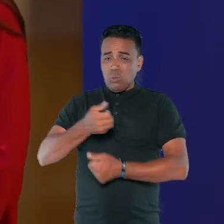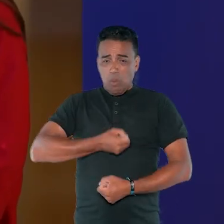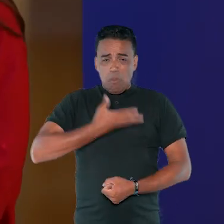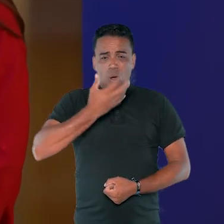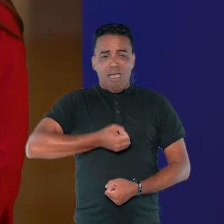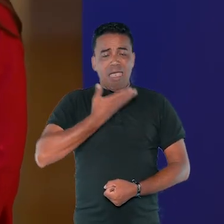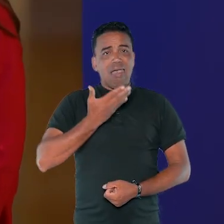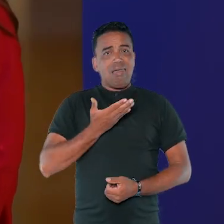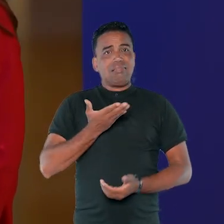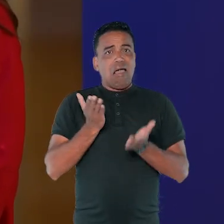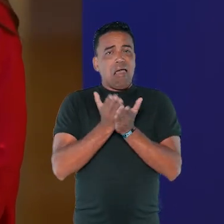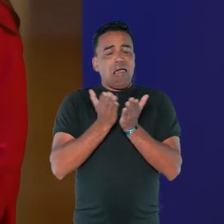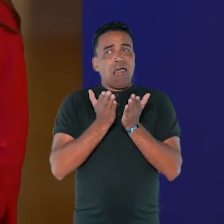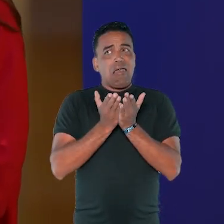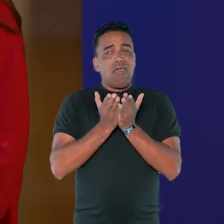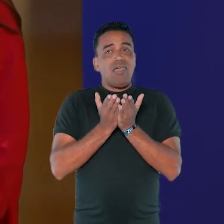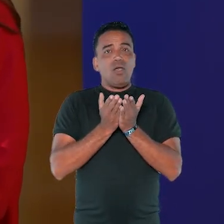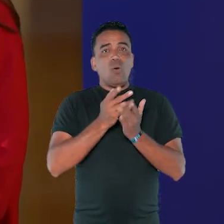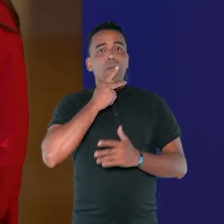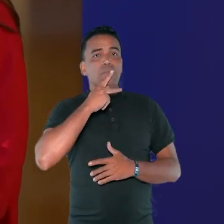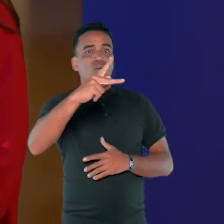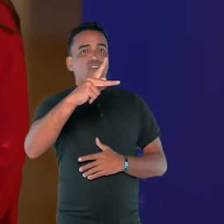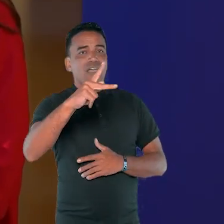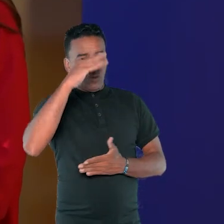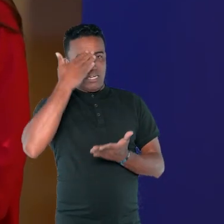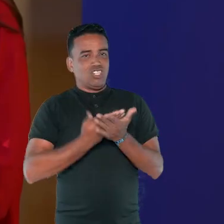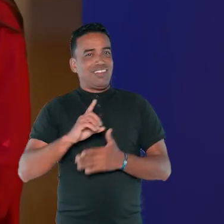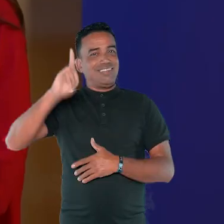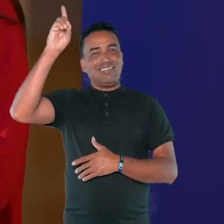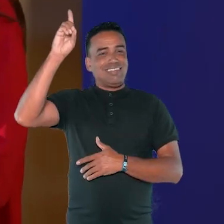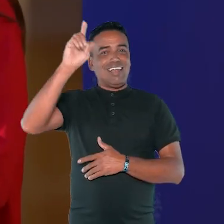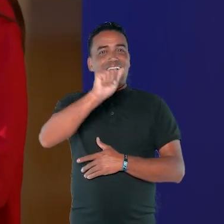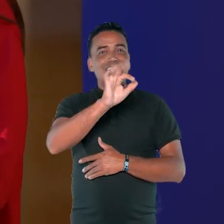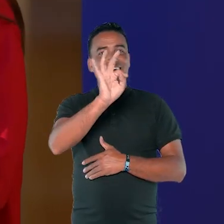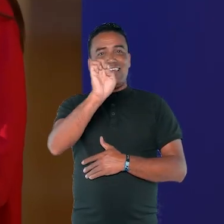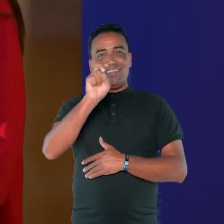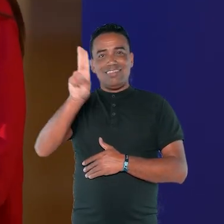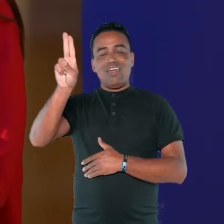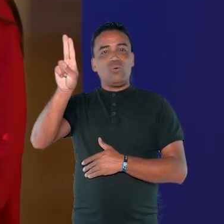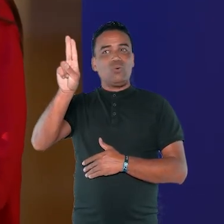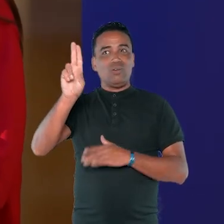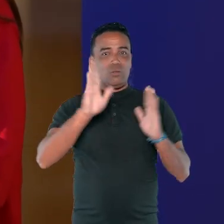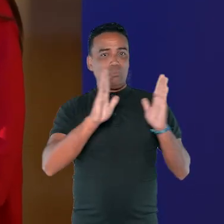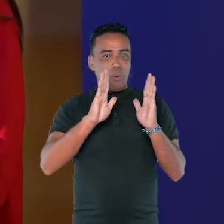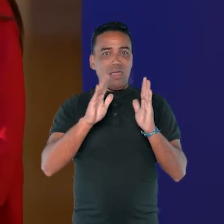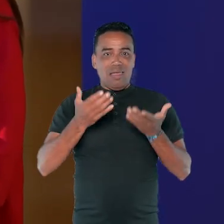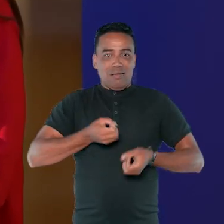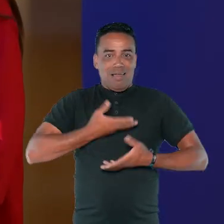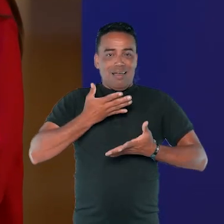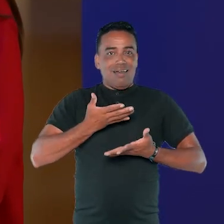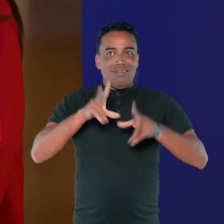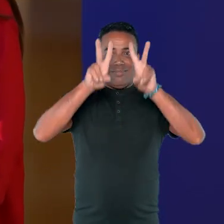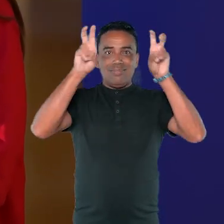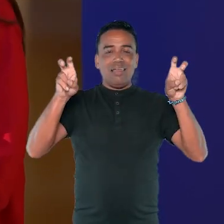um profeta ateu. Em vez de epopeia nobre, os de meu tempo me legam como tema